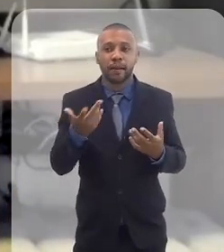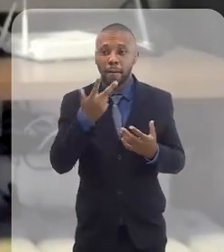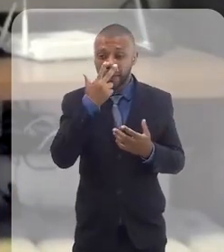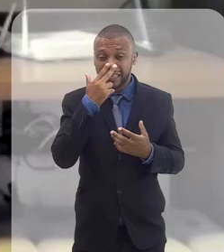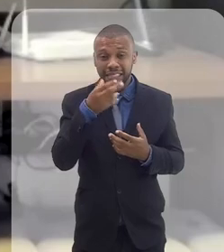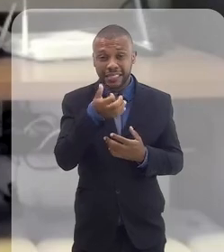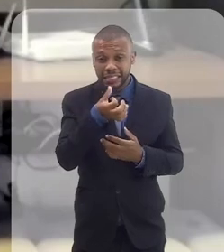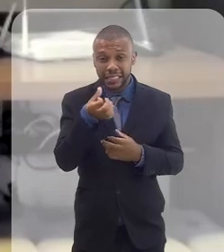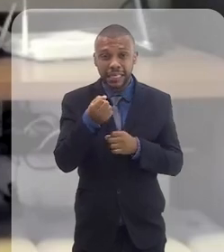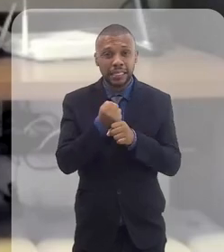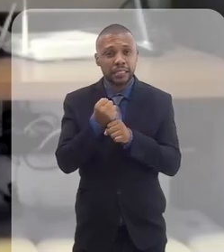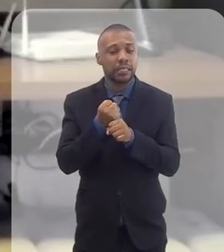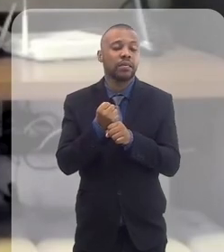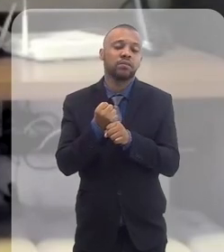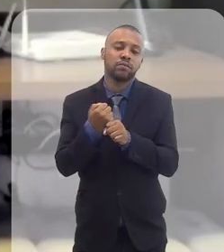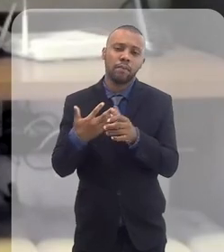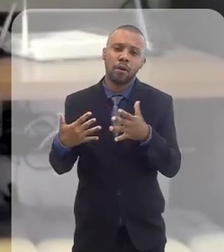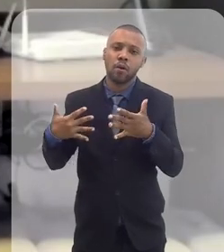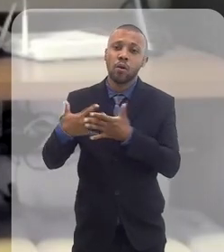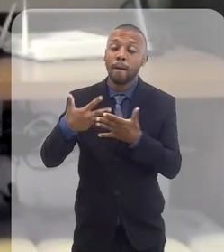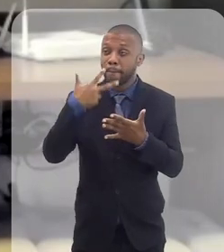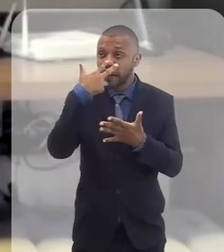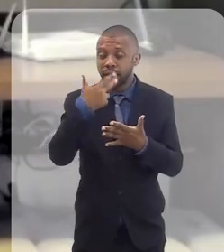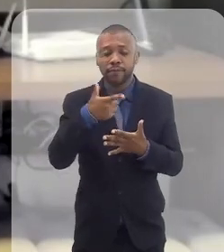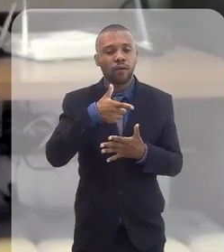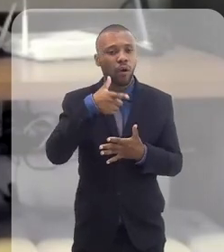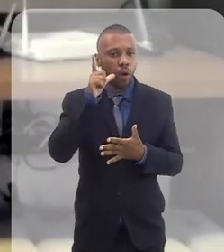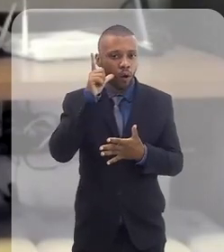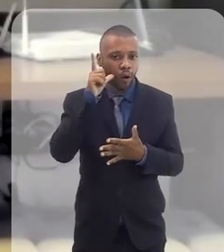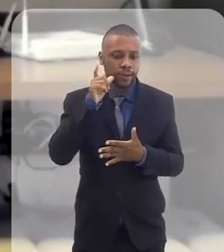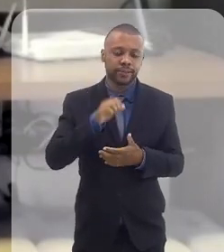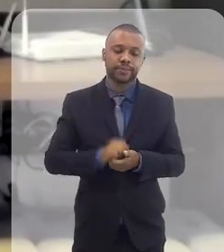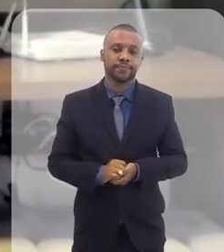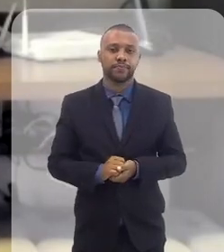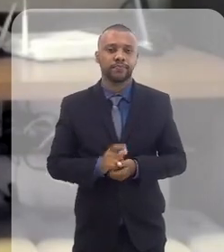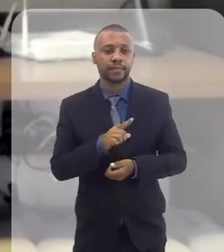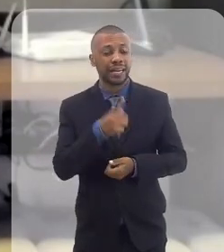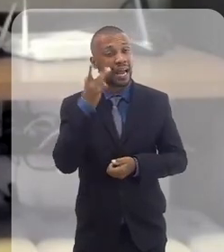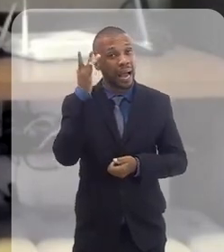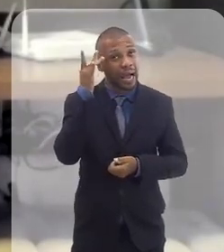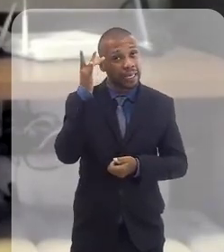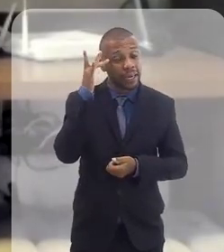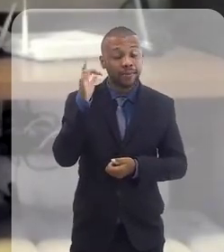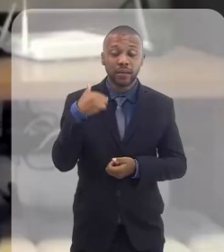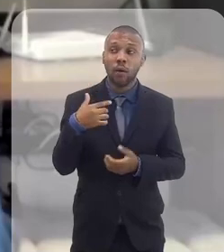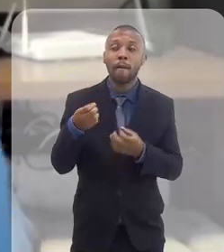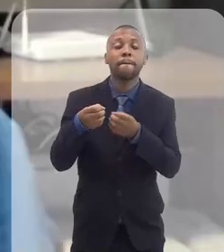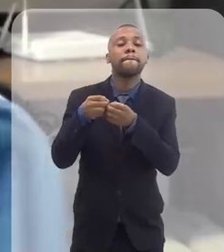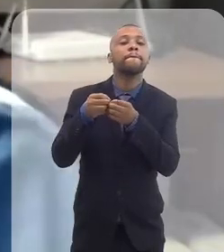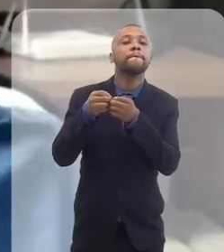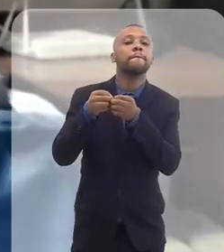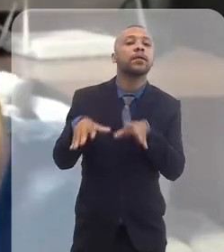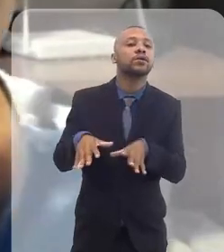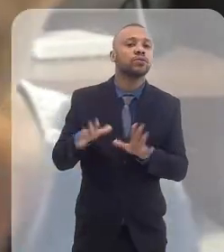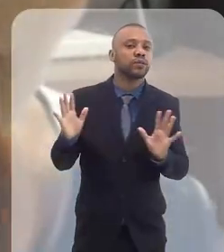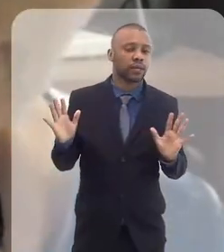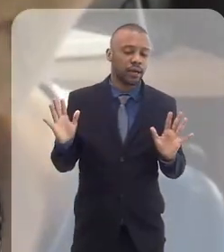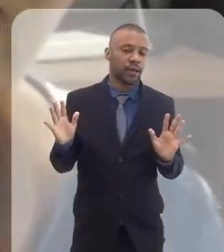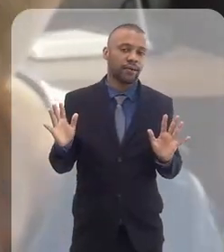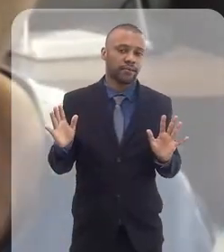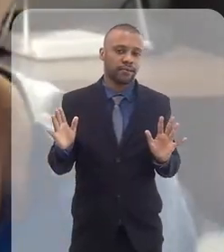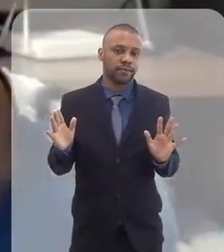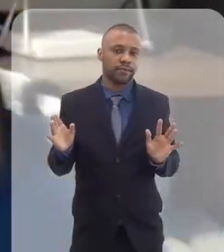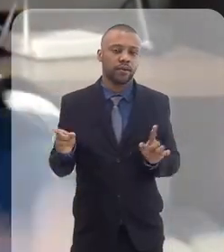faleceu vai fazer 16 anos, para mim parece que foi ontem. Ele achava que ele me